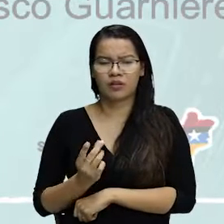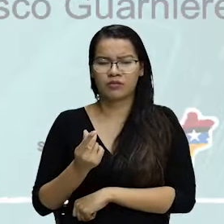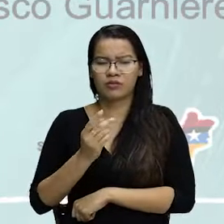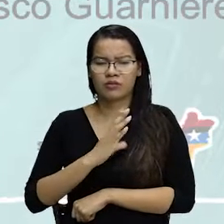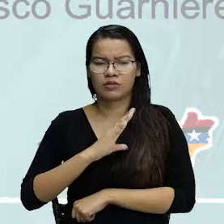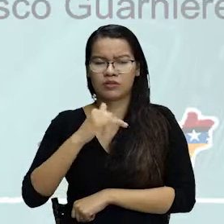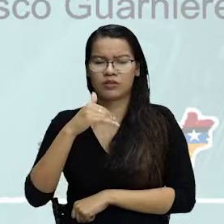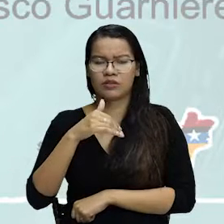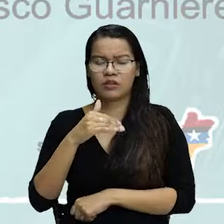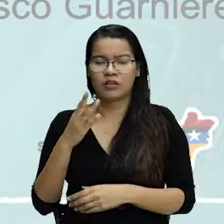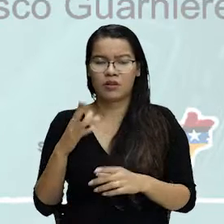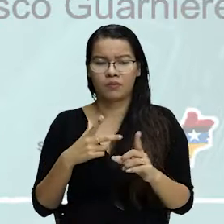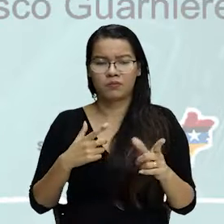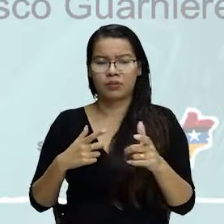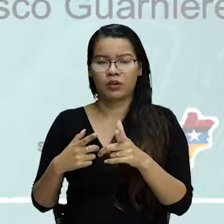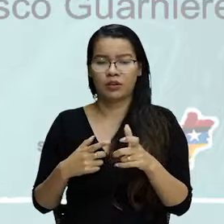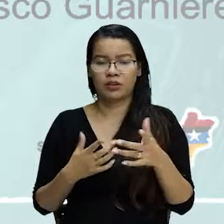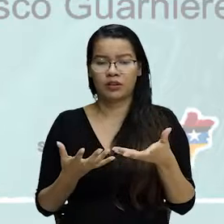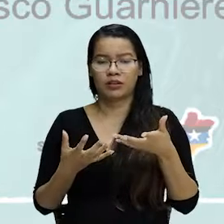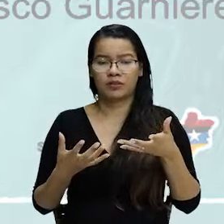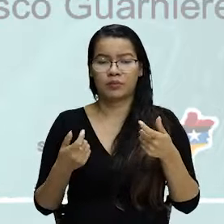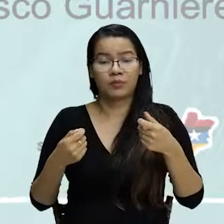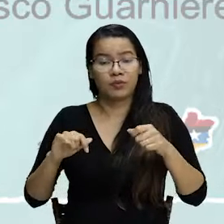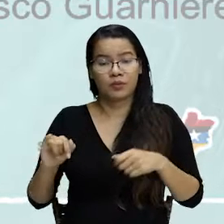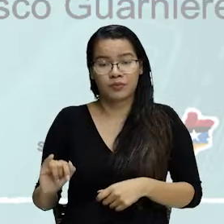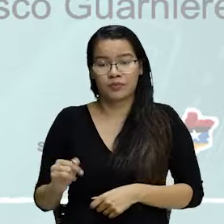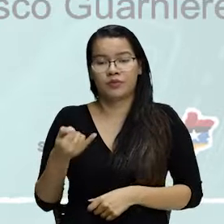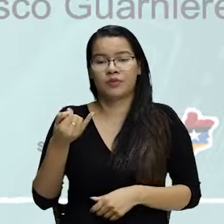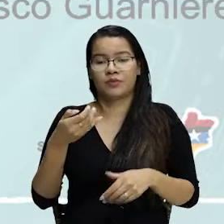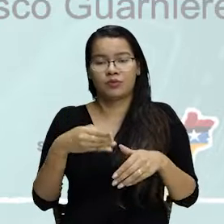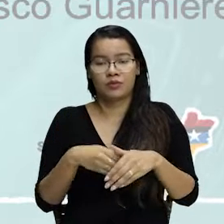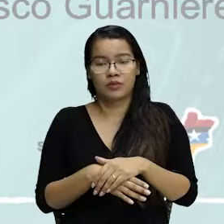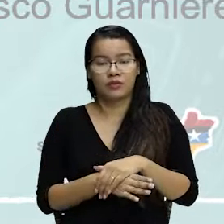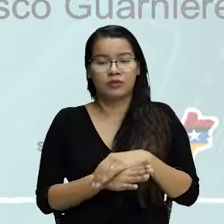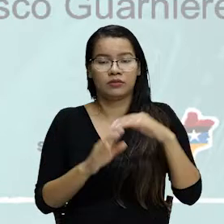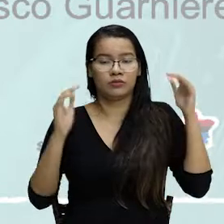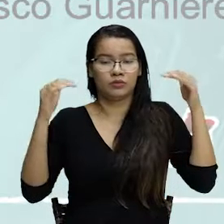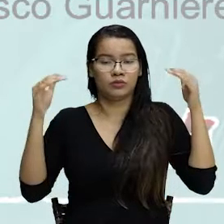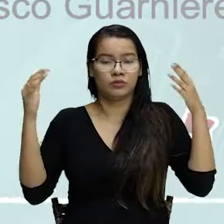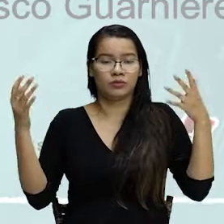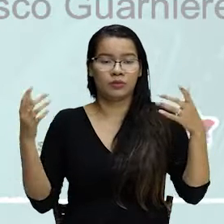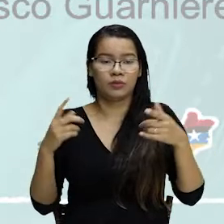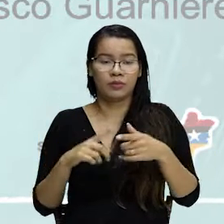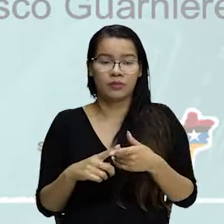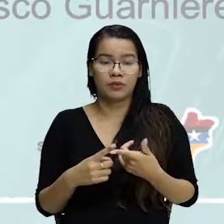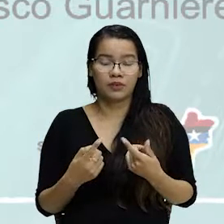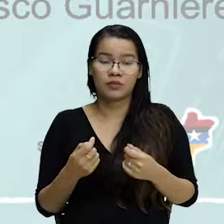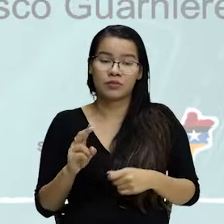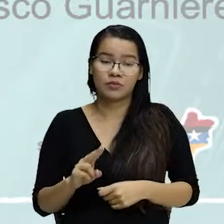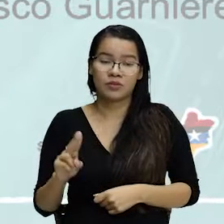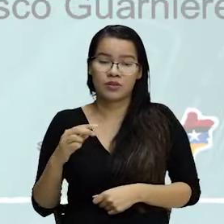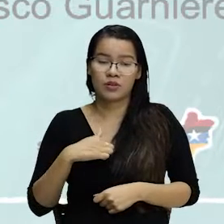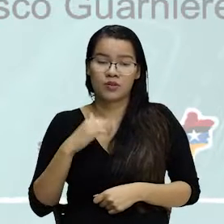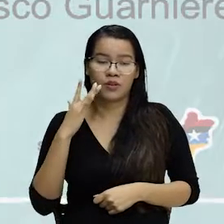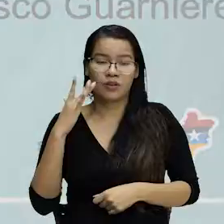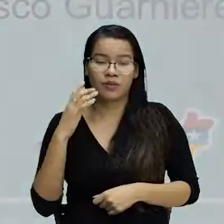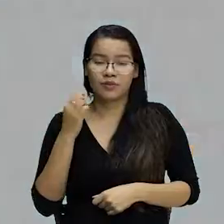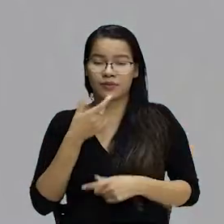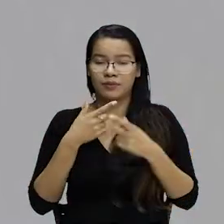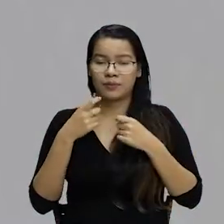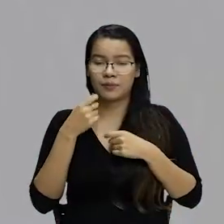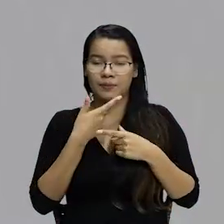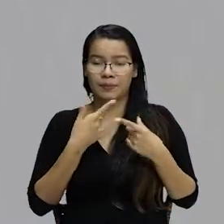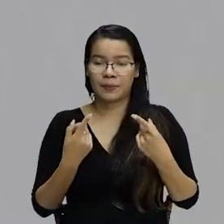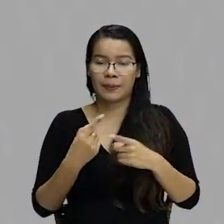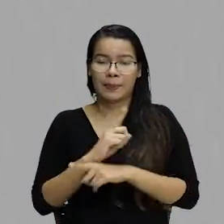esse aumento, nem que seja tiro. Querendo, podem aproveitar o guarda-chuva. Tá furado, mas serve. Eu acho a graça desses caras.